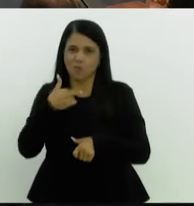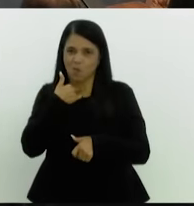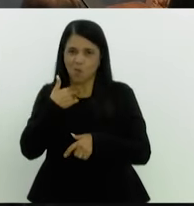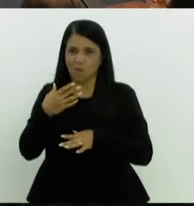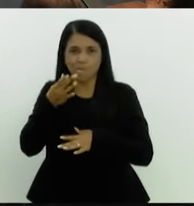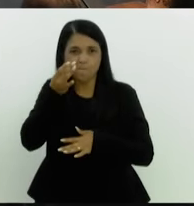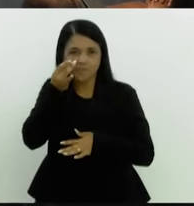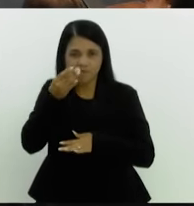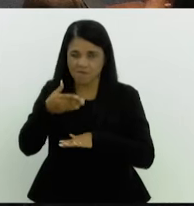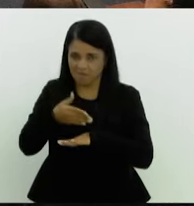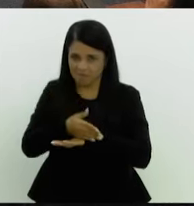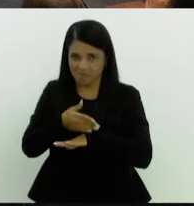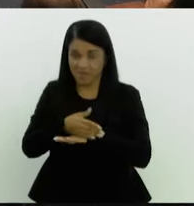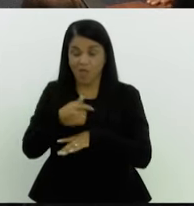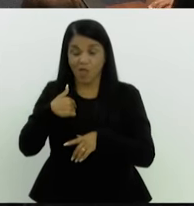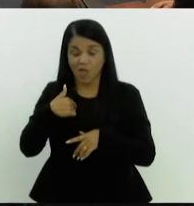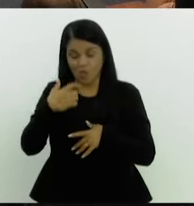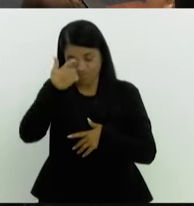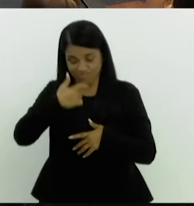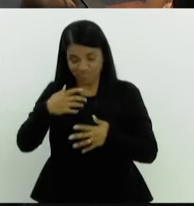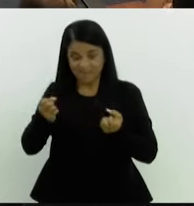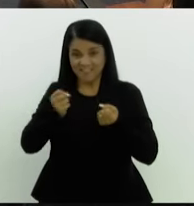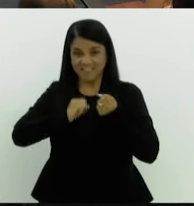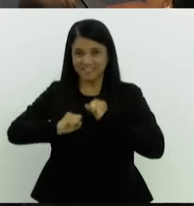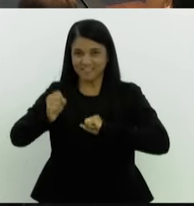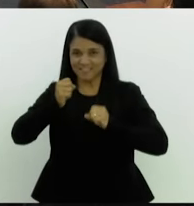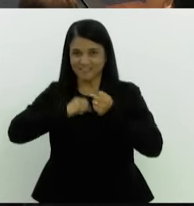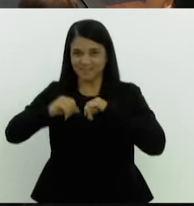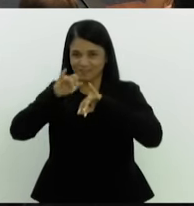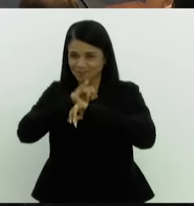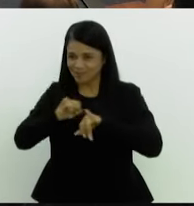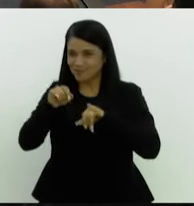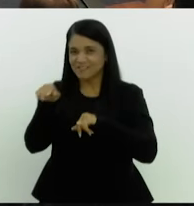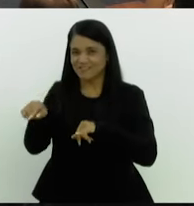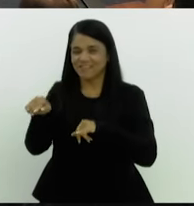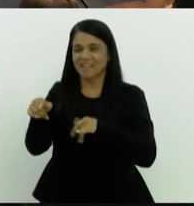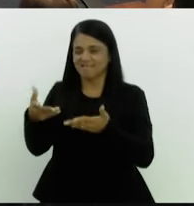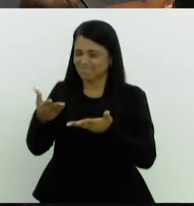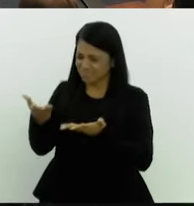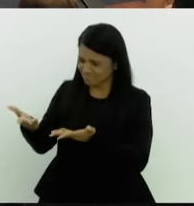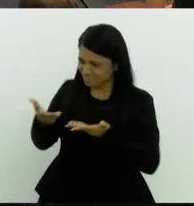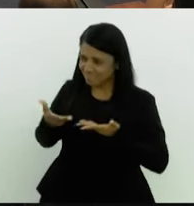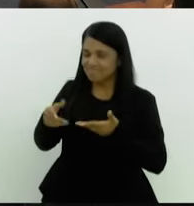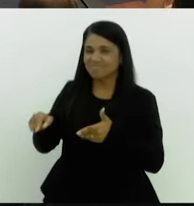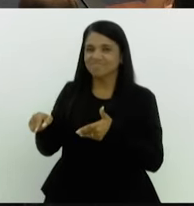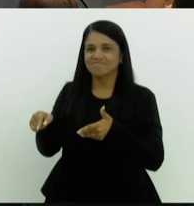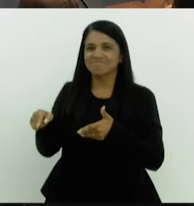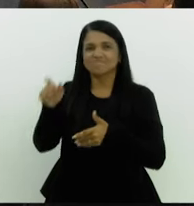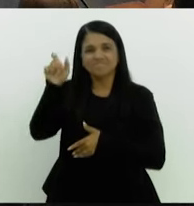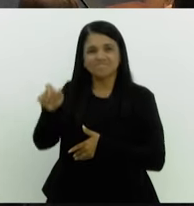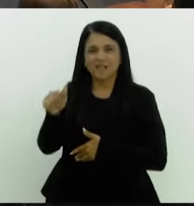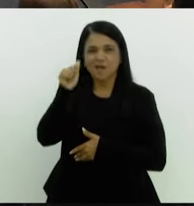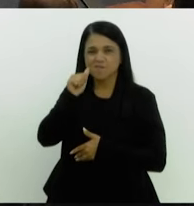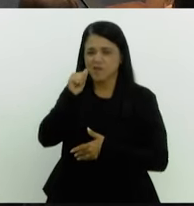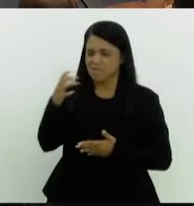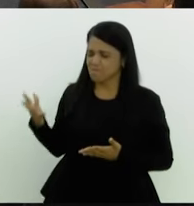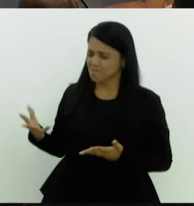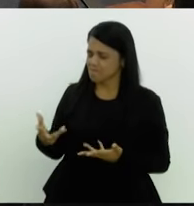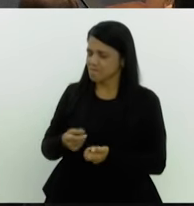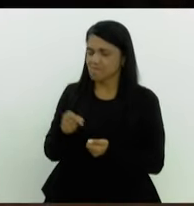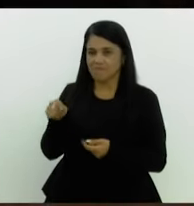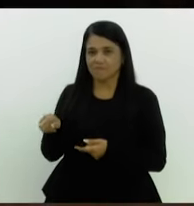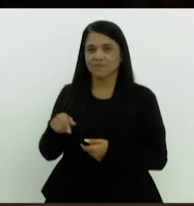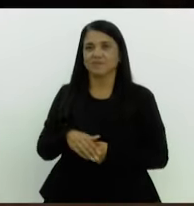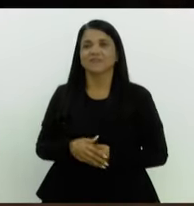mas eu fico ansiosa de est anunciando essa essa mulher fantástica também querida com você